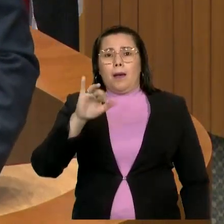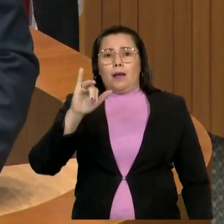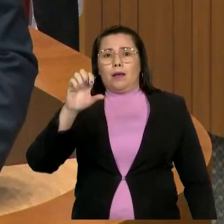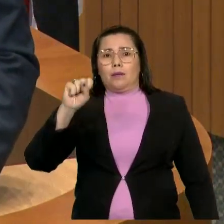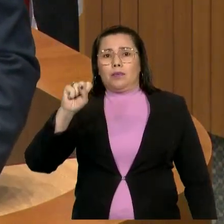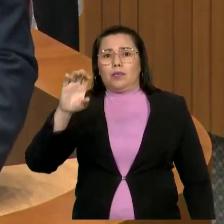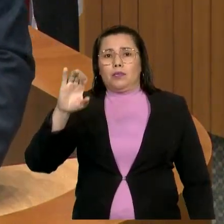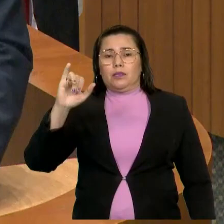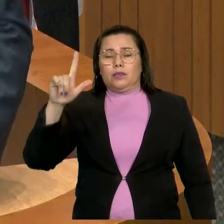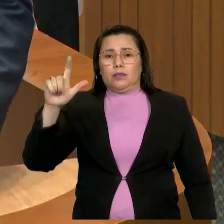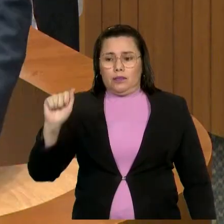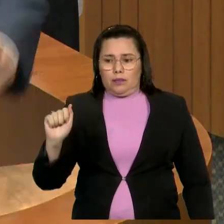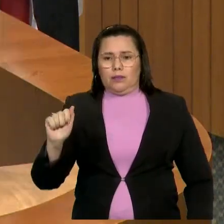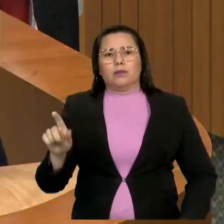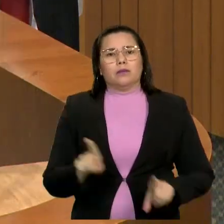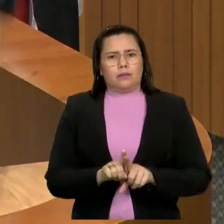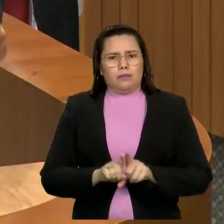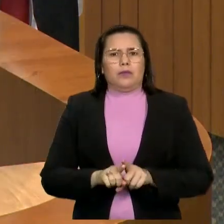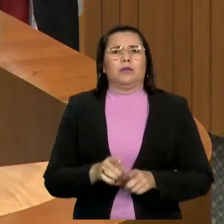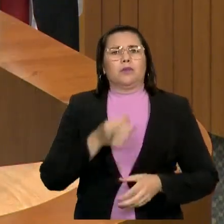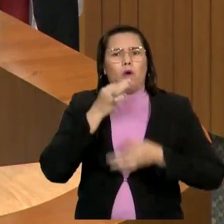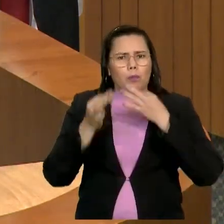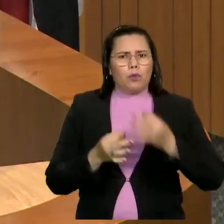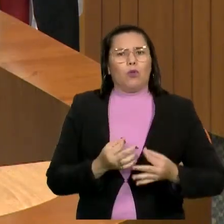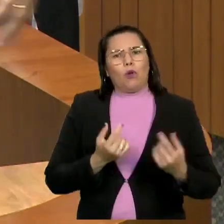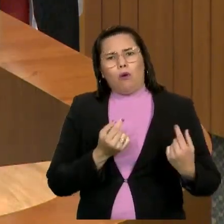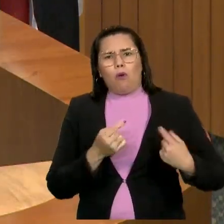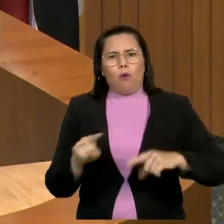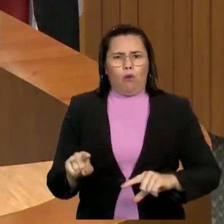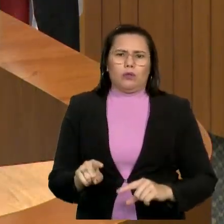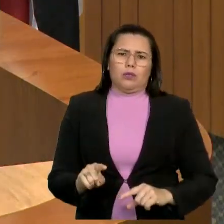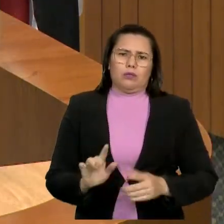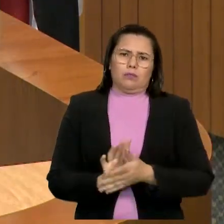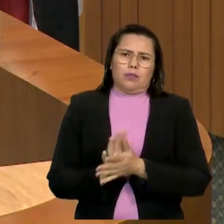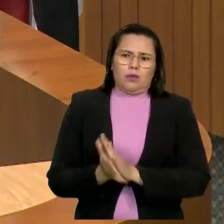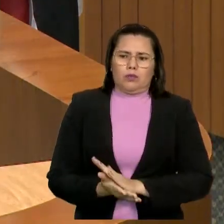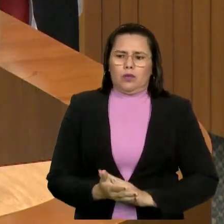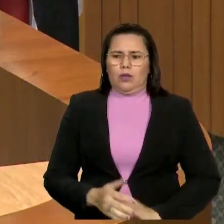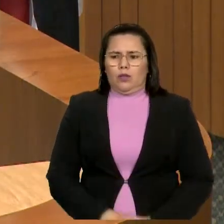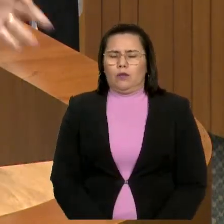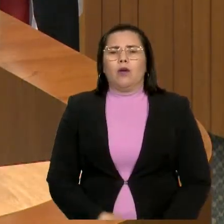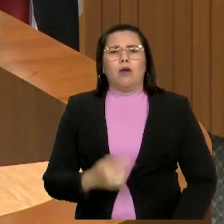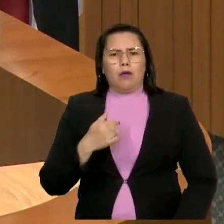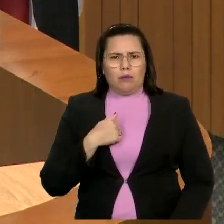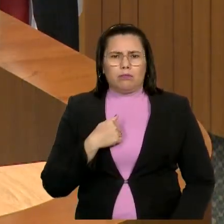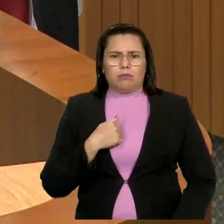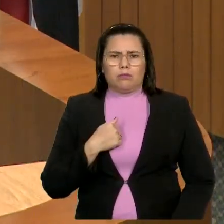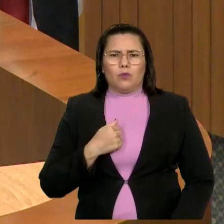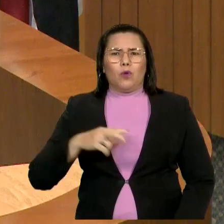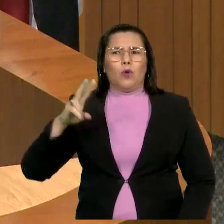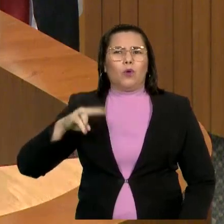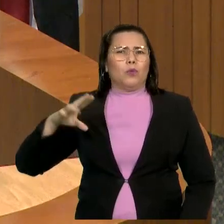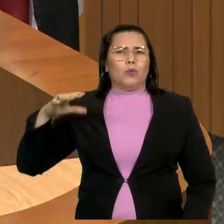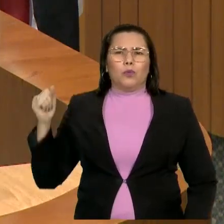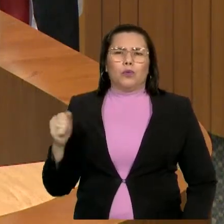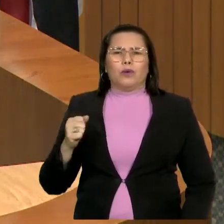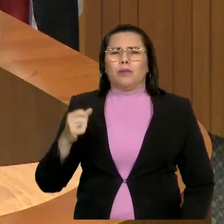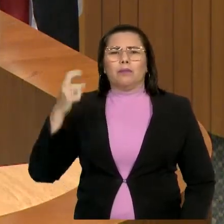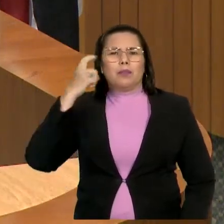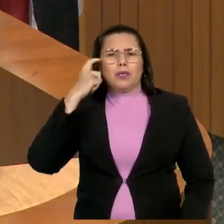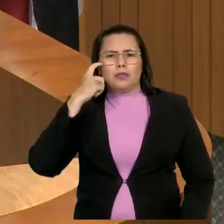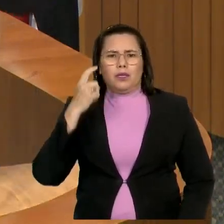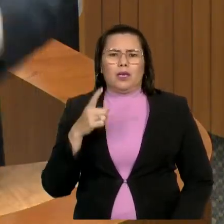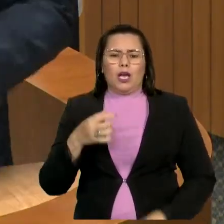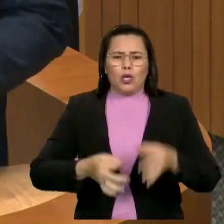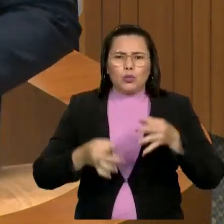em abril, na matéria contra isso. Estou trazendo hoje a tribuna, porque eu nunca imaginei na minha vida, Antônio Martins, que a